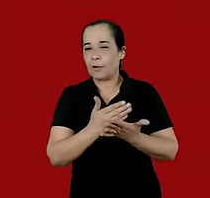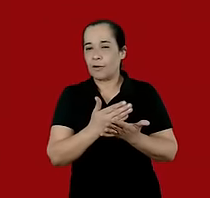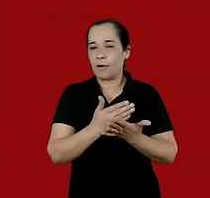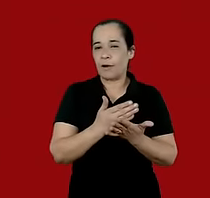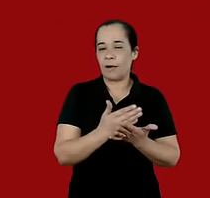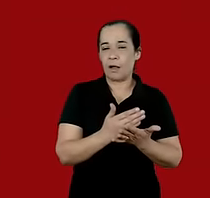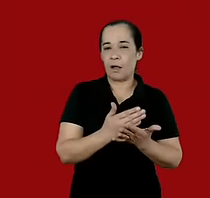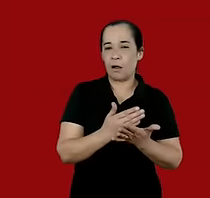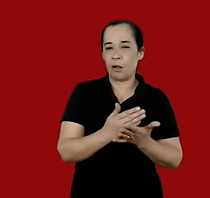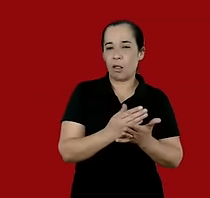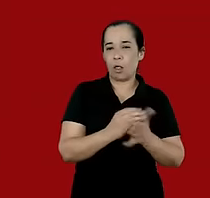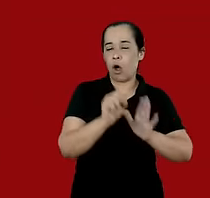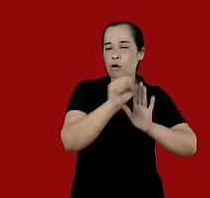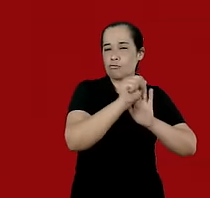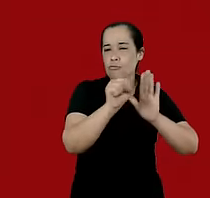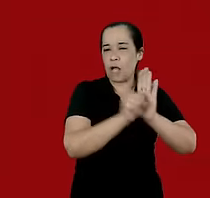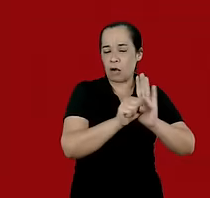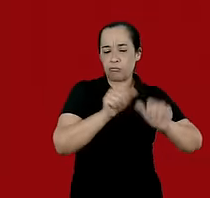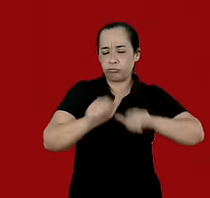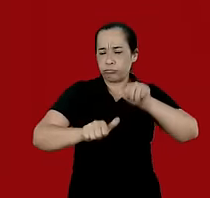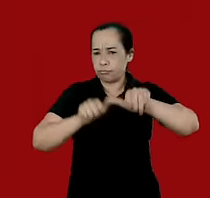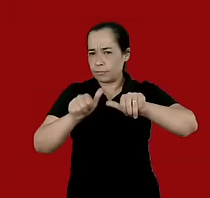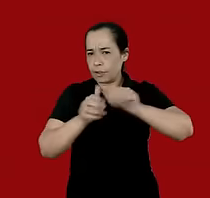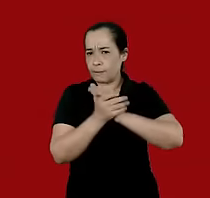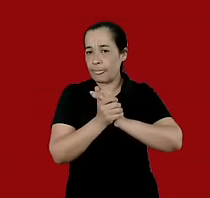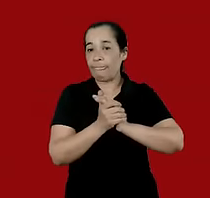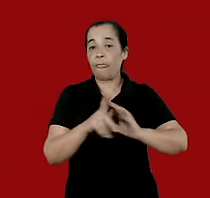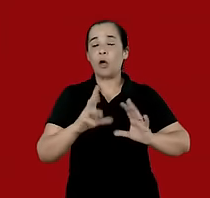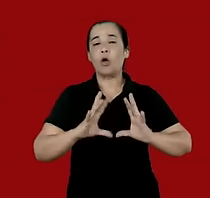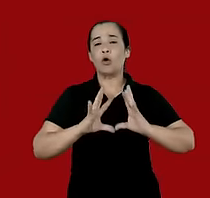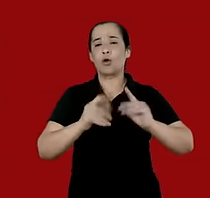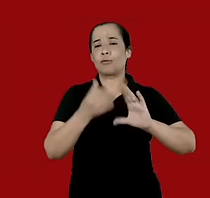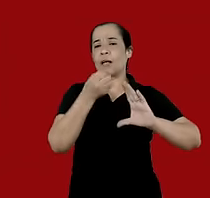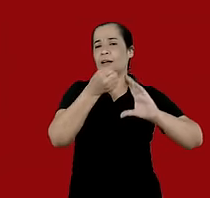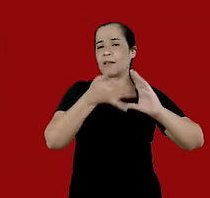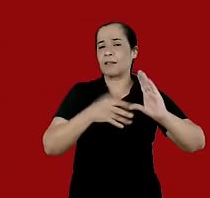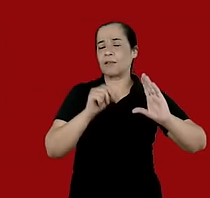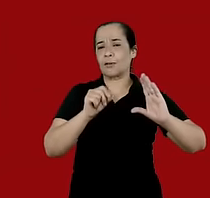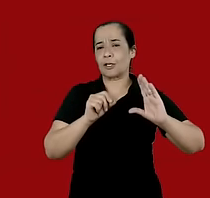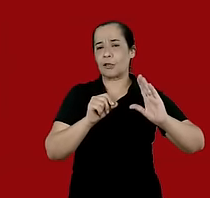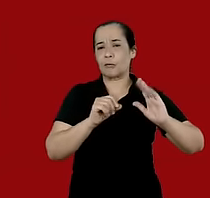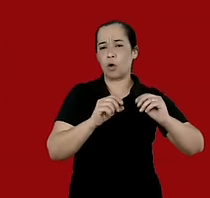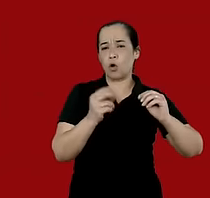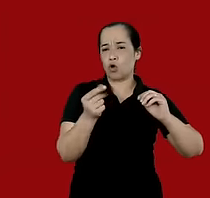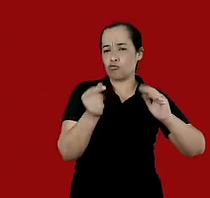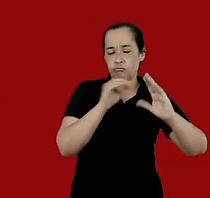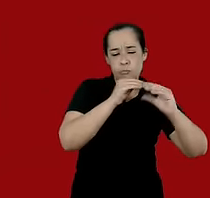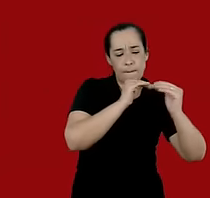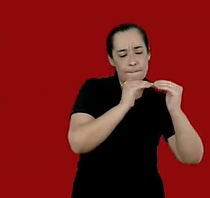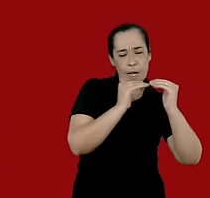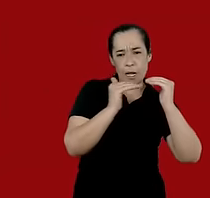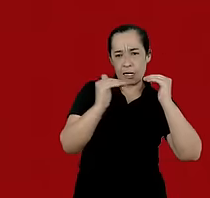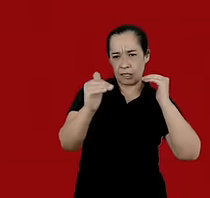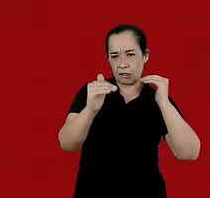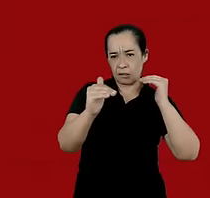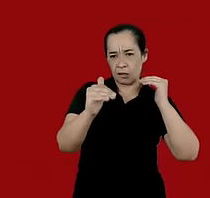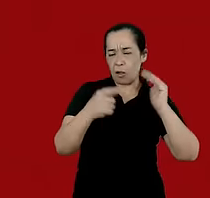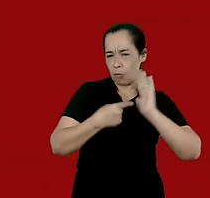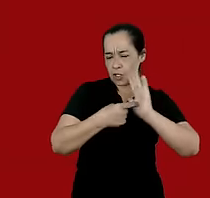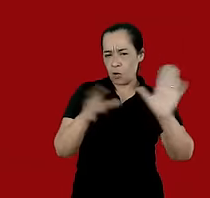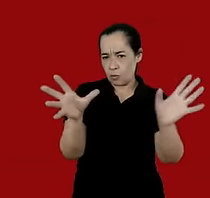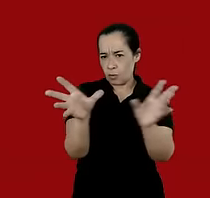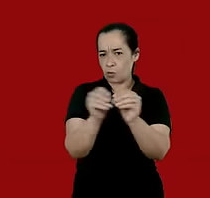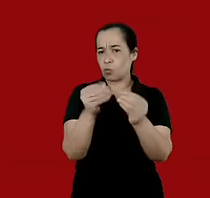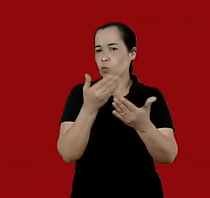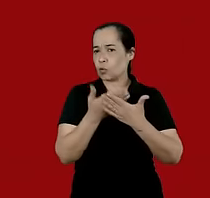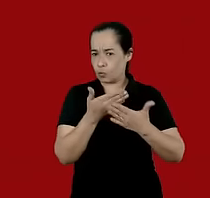século todos eles tiveram uma característica que os índices de Renda Fixa aqui só para uma simplificação do estudo a gente pegou os índices de renda fixa